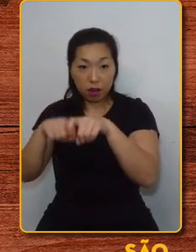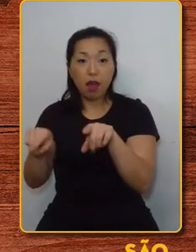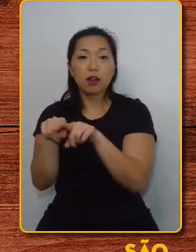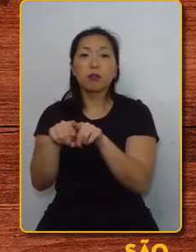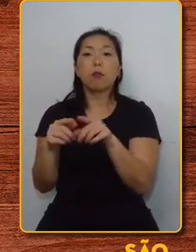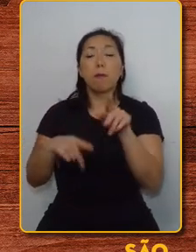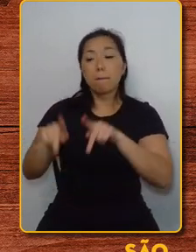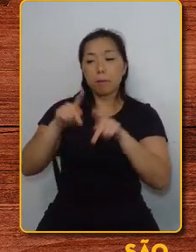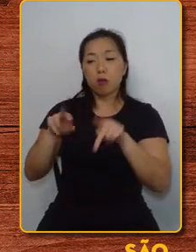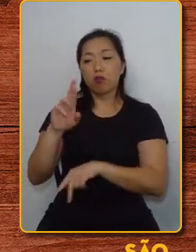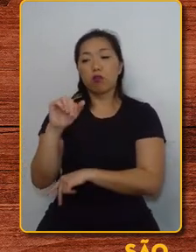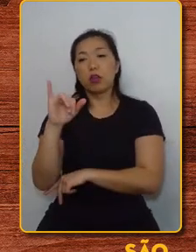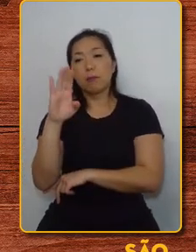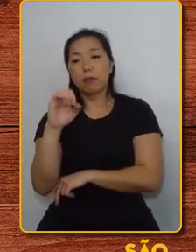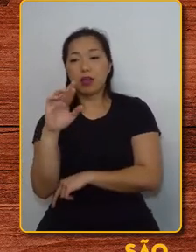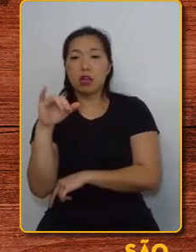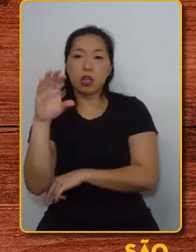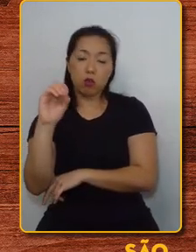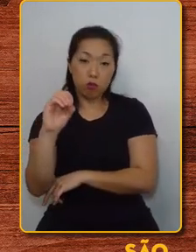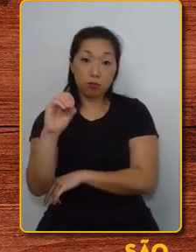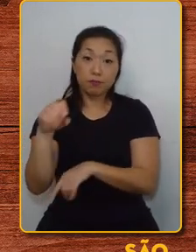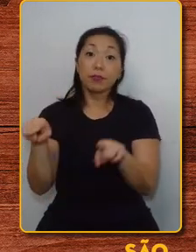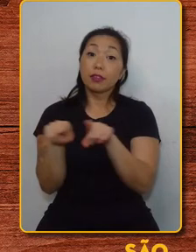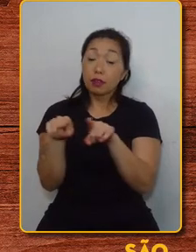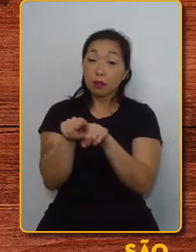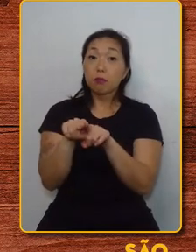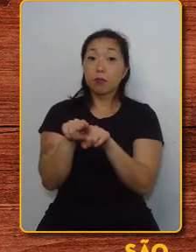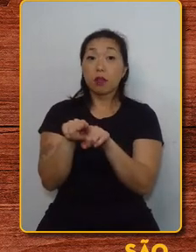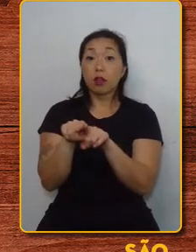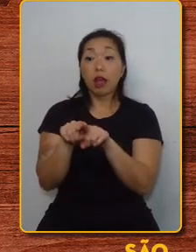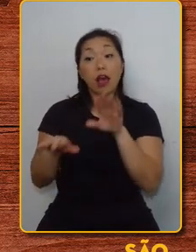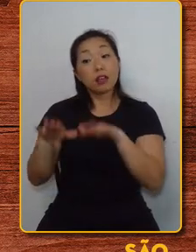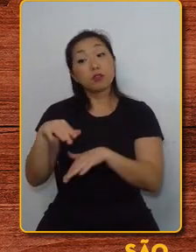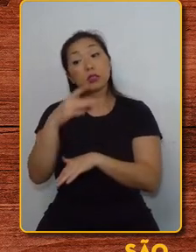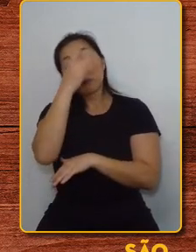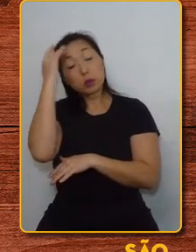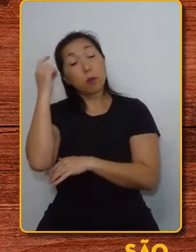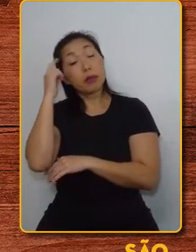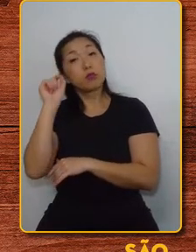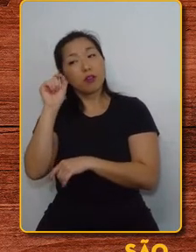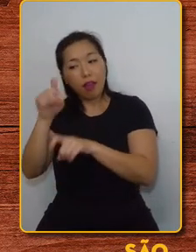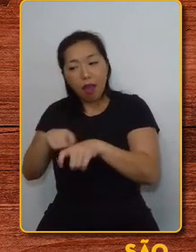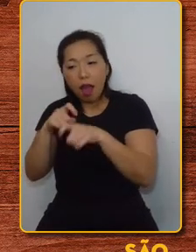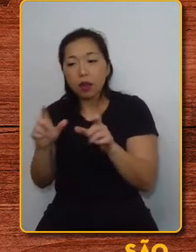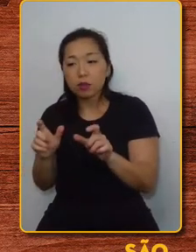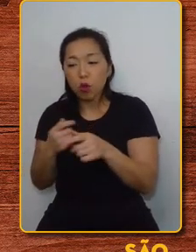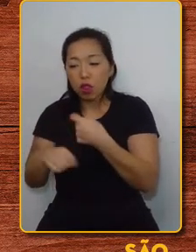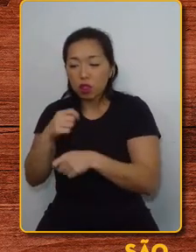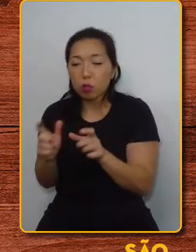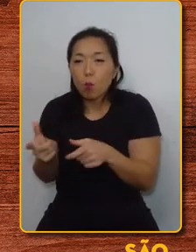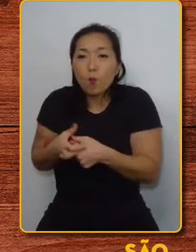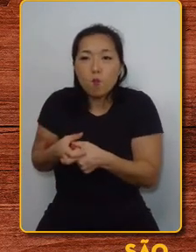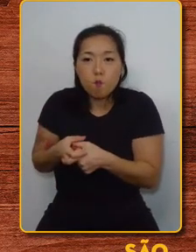ideológico, caro Graziano, até se acha do agronegocinho, mas ele não é. Ele pode